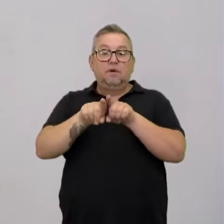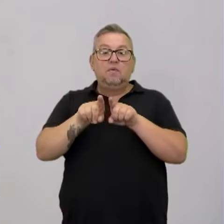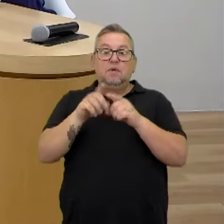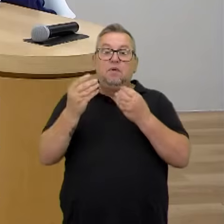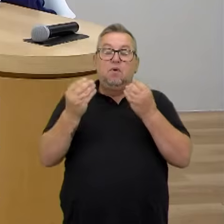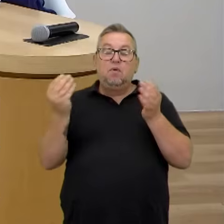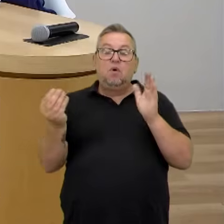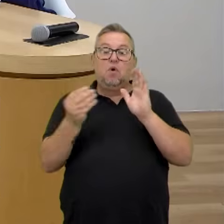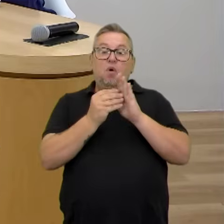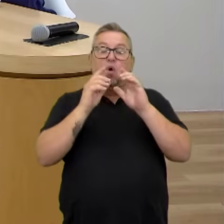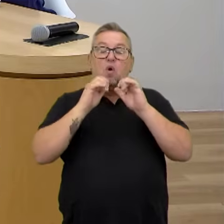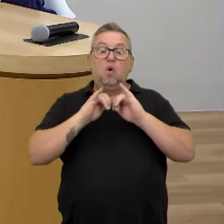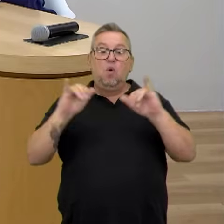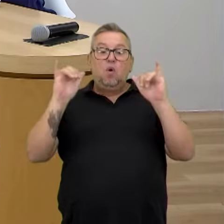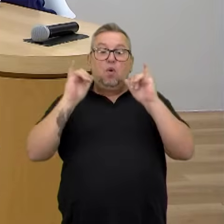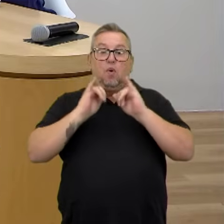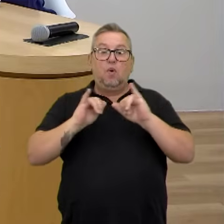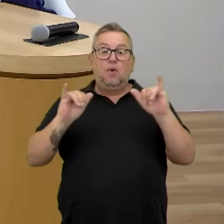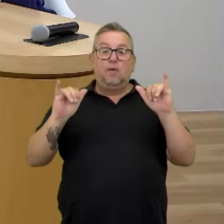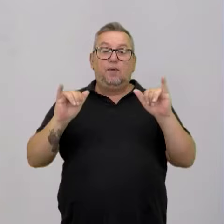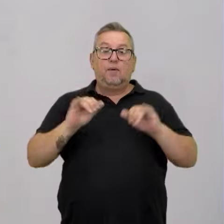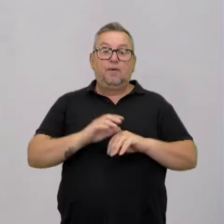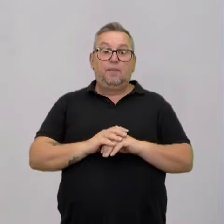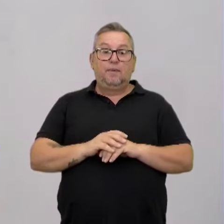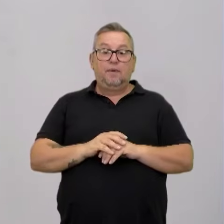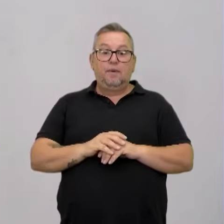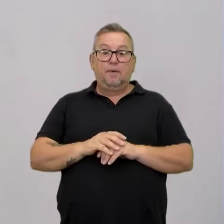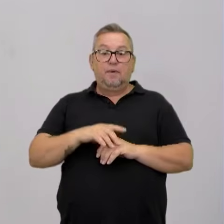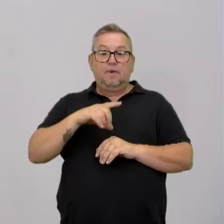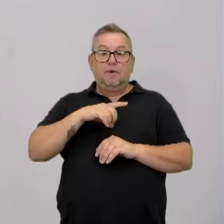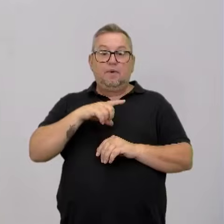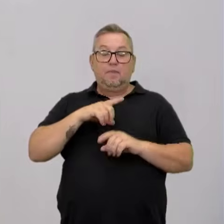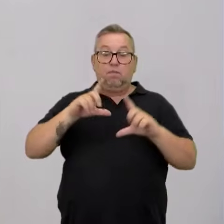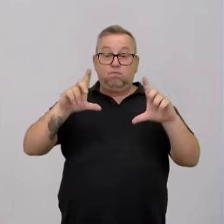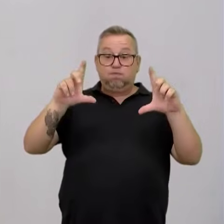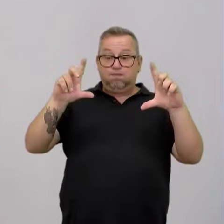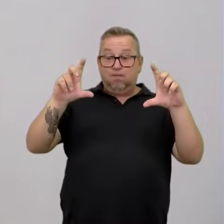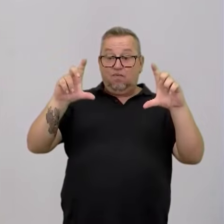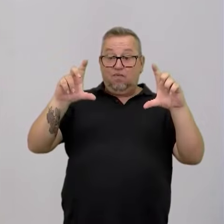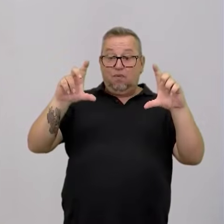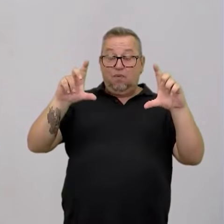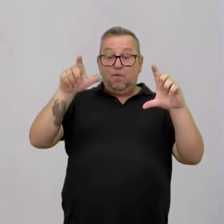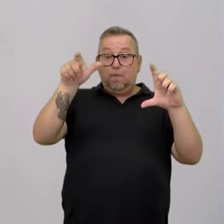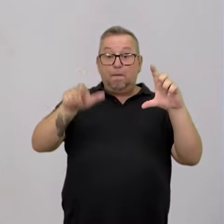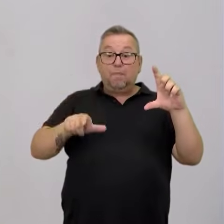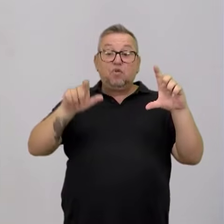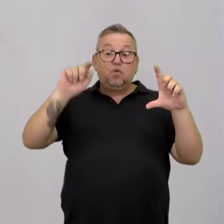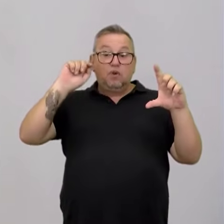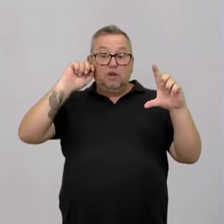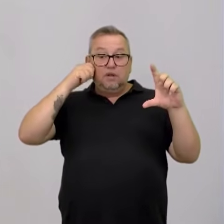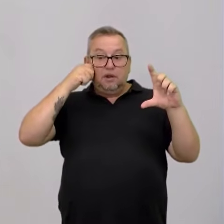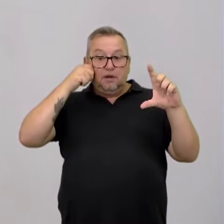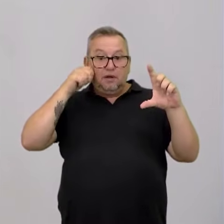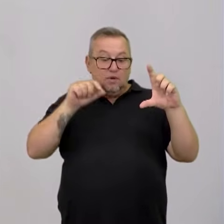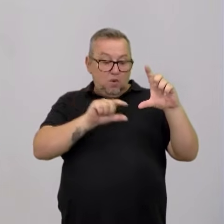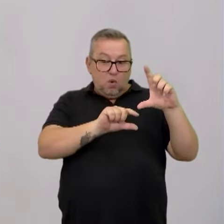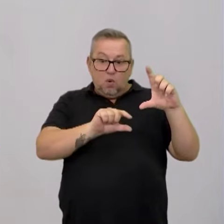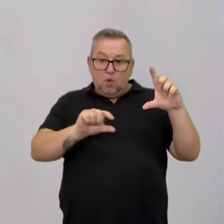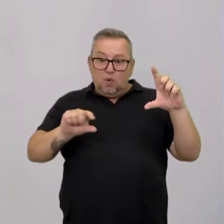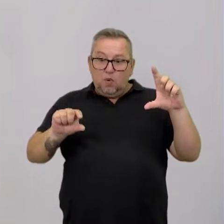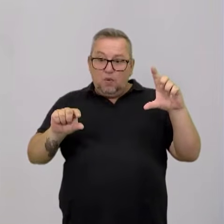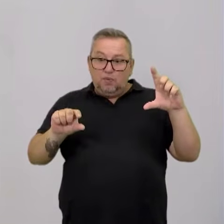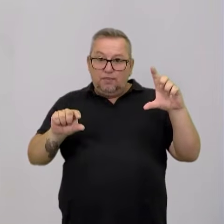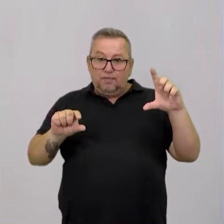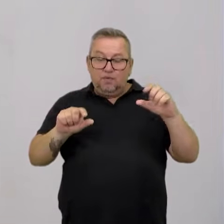manchetes, né? Sim. Então, a gente tem lá a foto de um negro, né? A manchete sempre é diferenciada